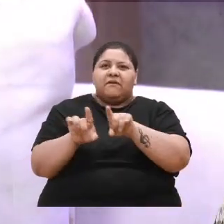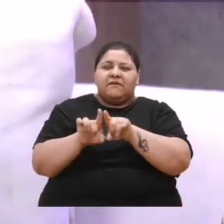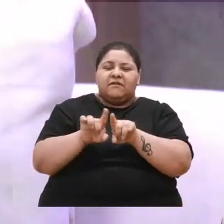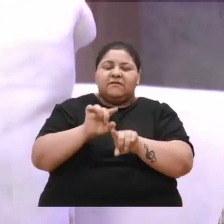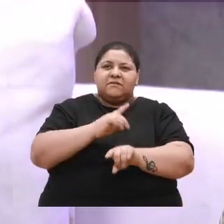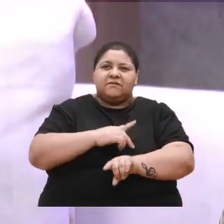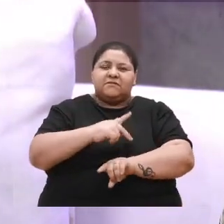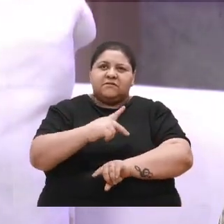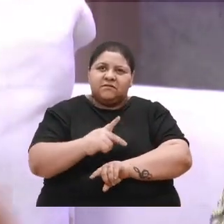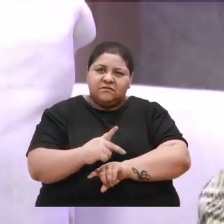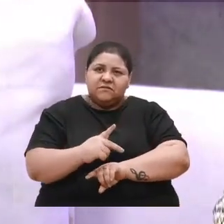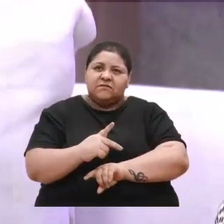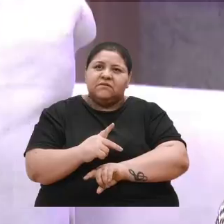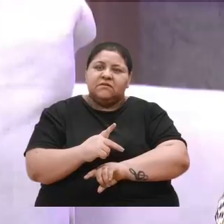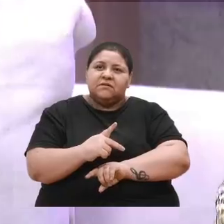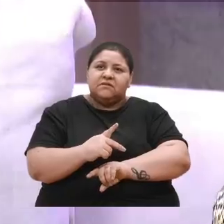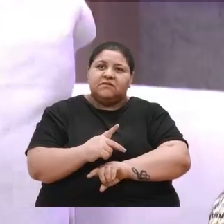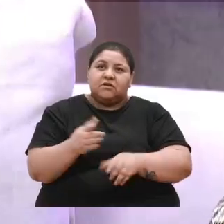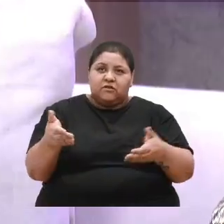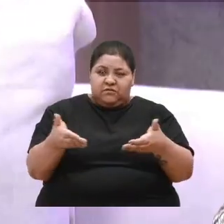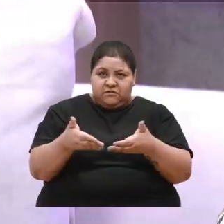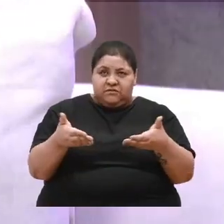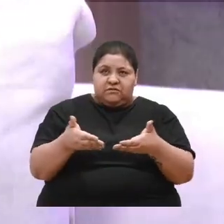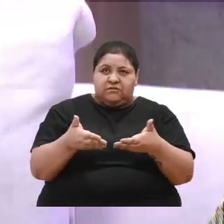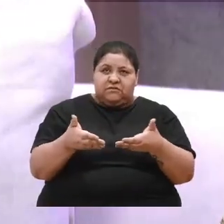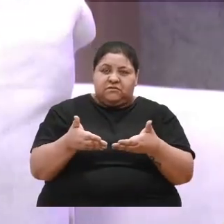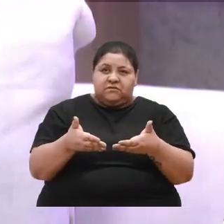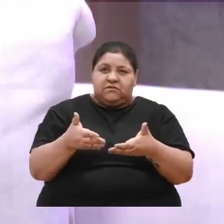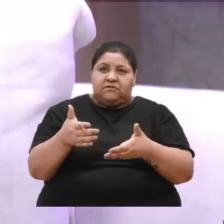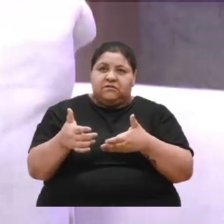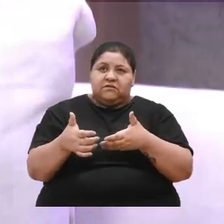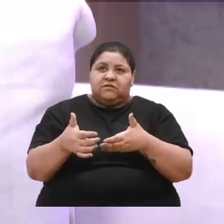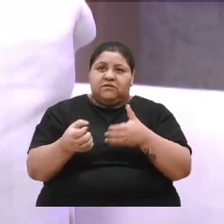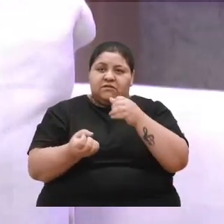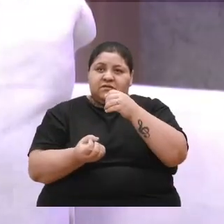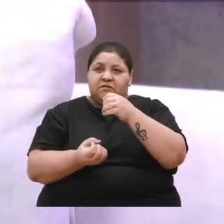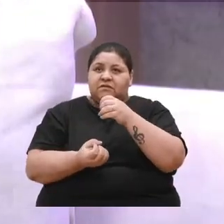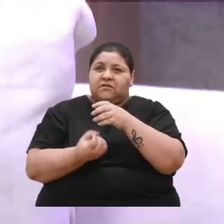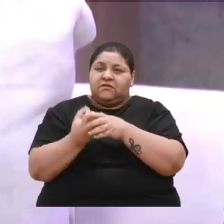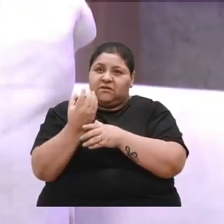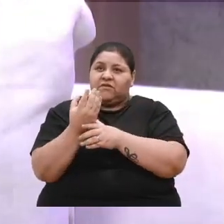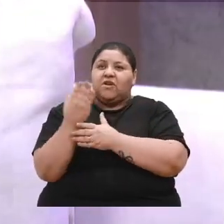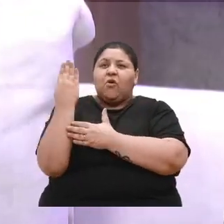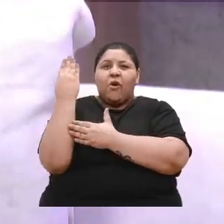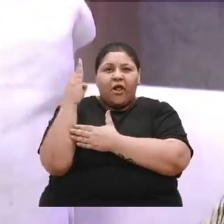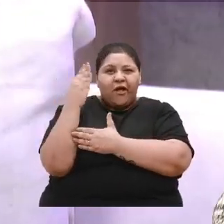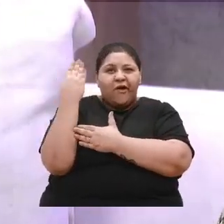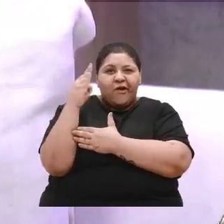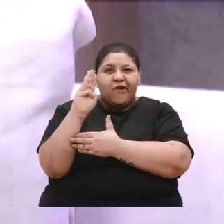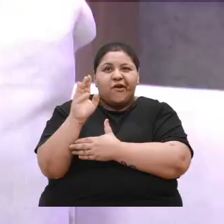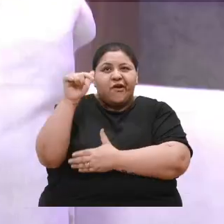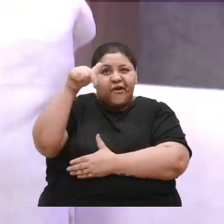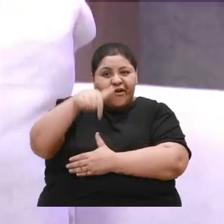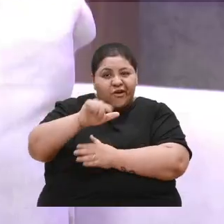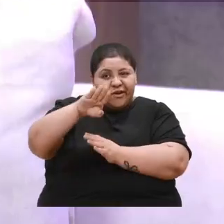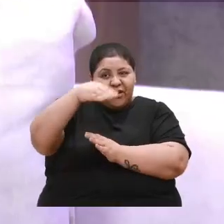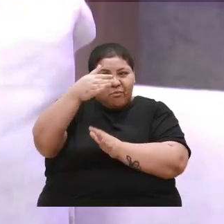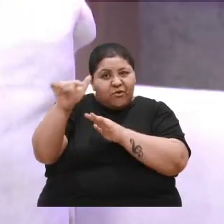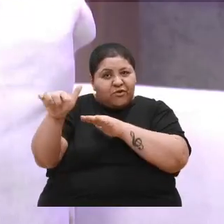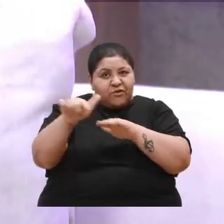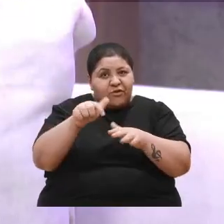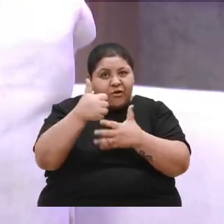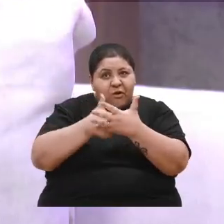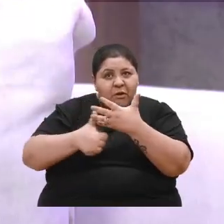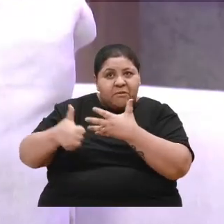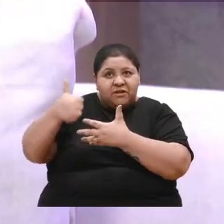o presidente, né, atual, né, em exercício da Fundação Leonel Brizola estará aqui na próxima semana